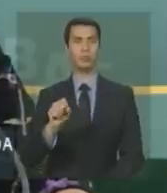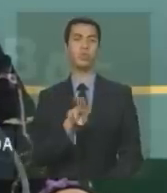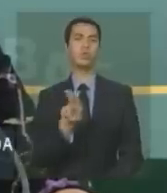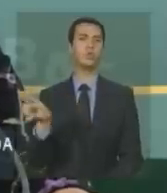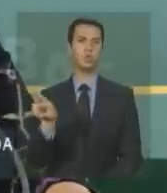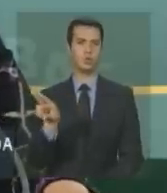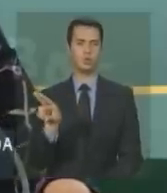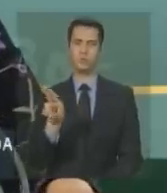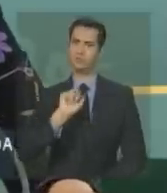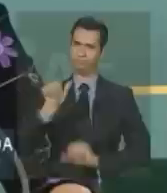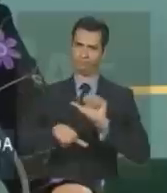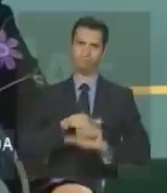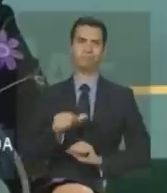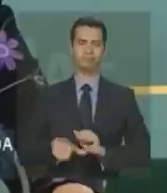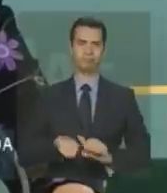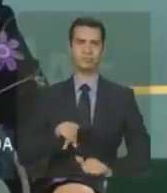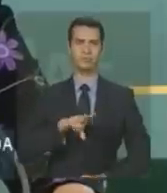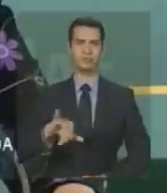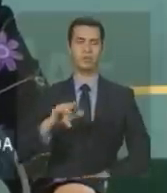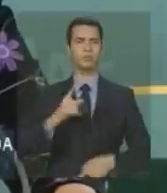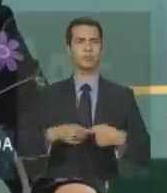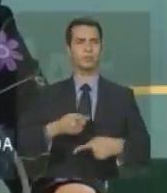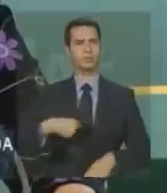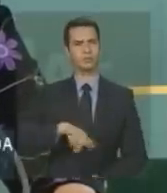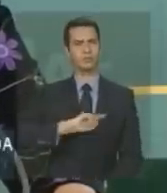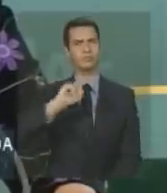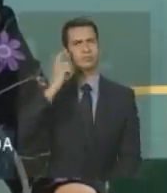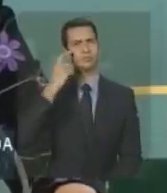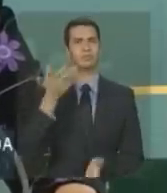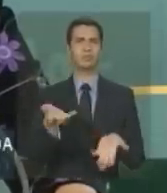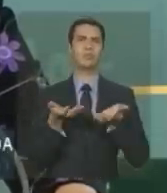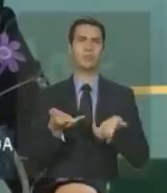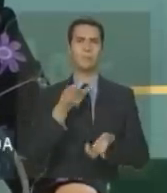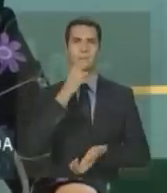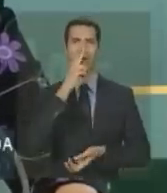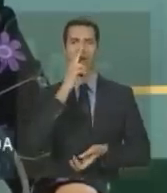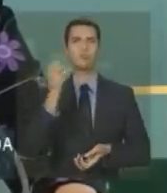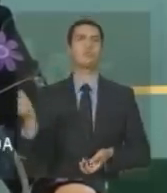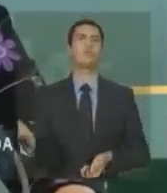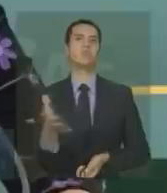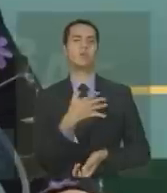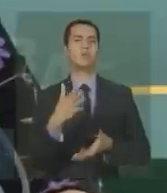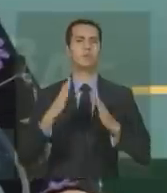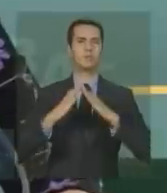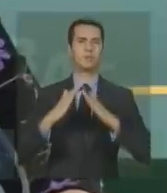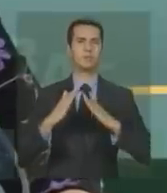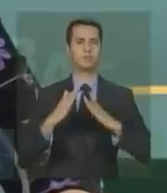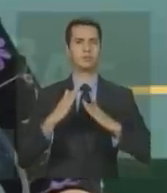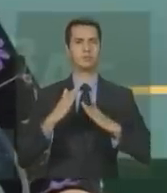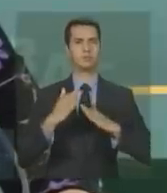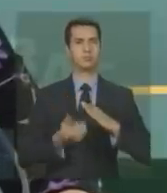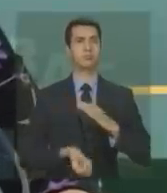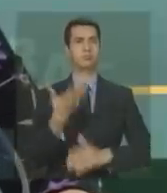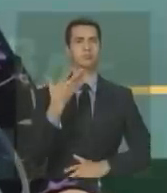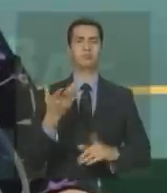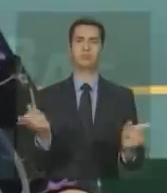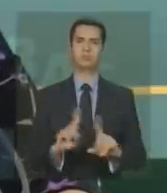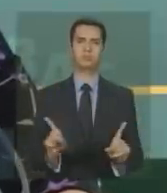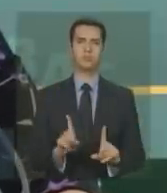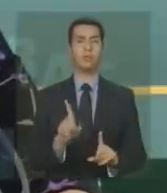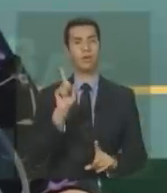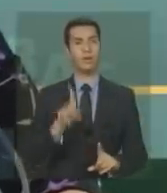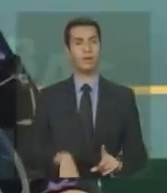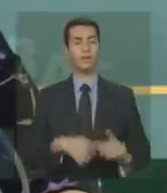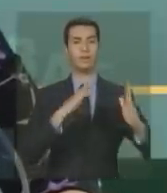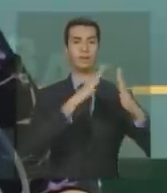não queremos passar a ideia de que nós estamos abrindo novas casas na verdade são alterações de grandes